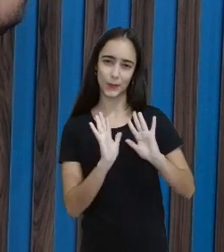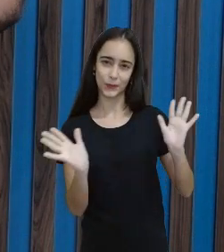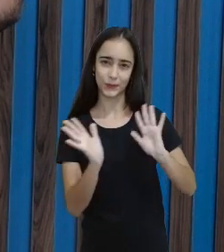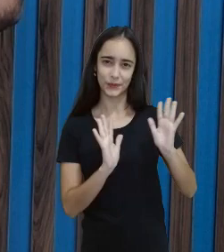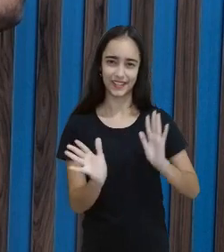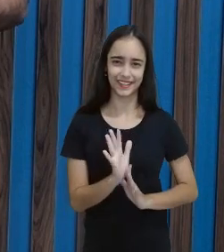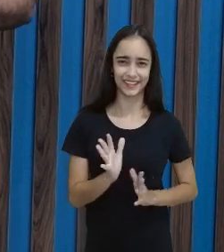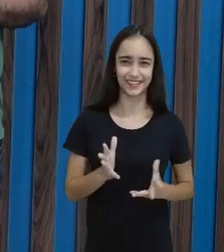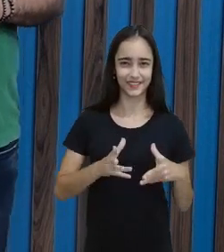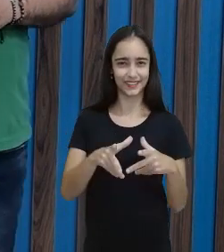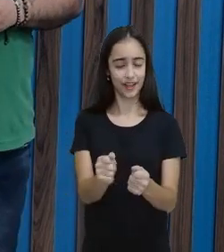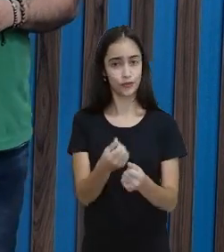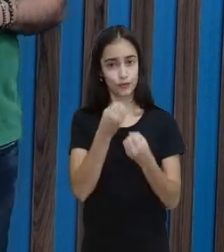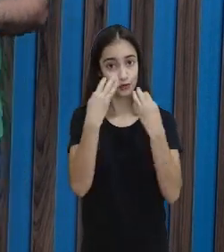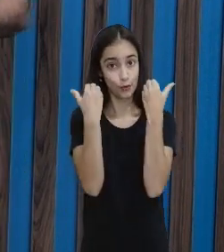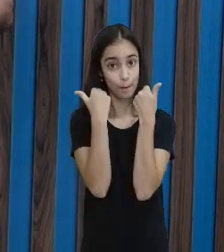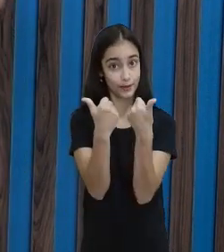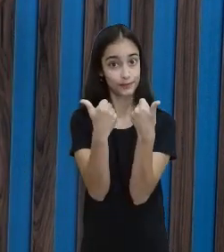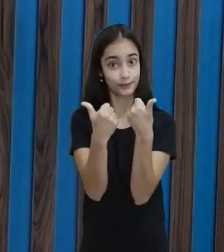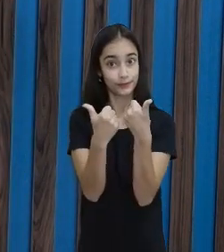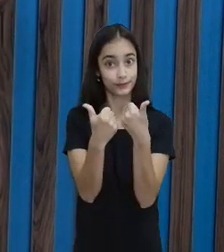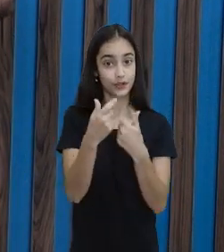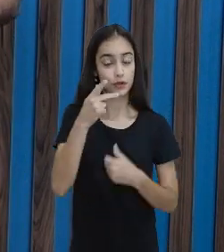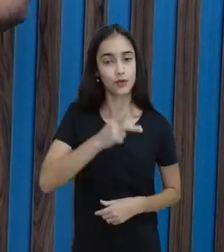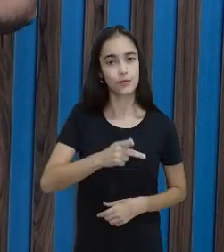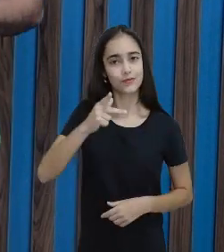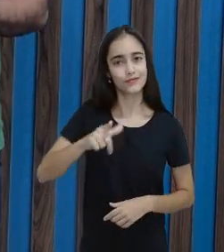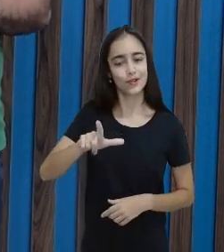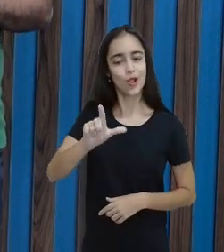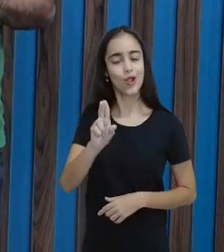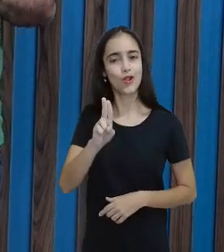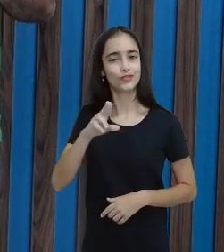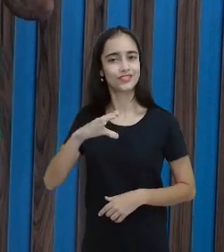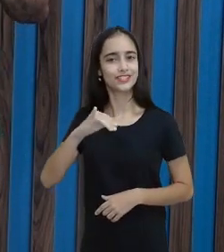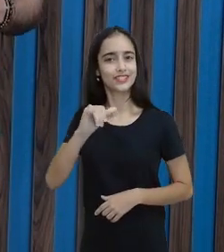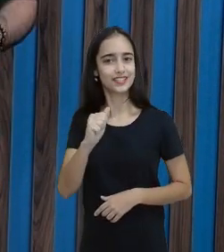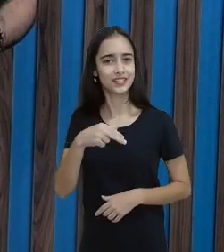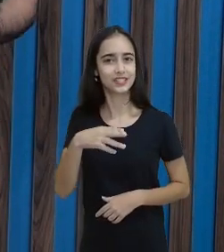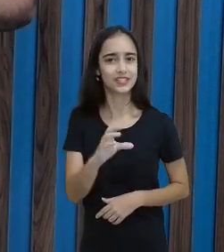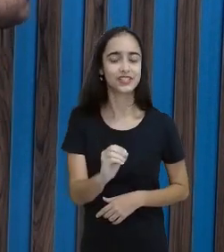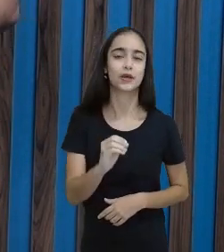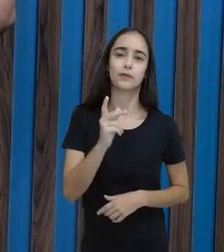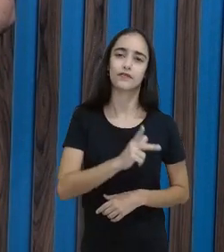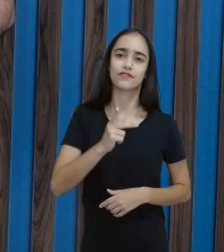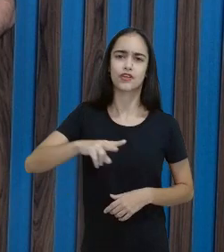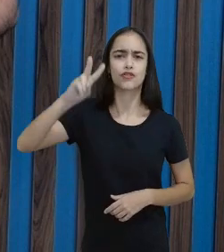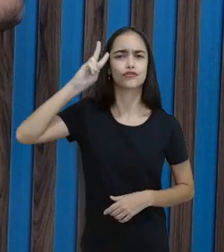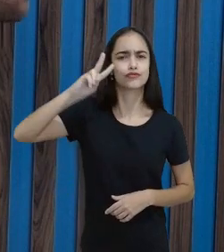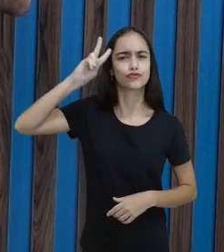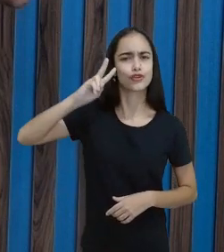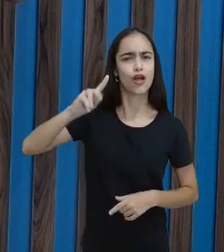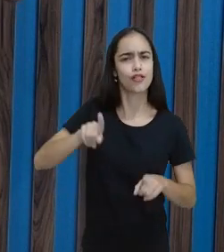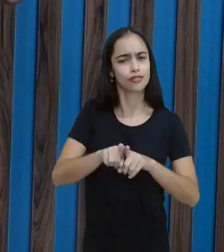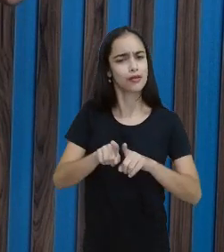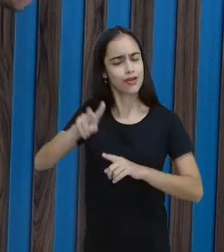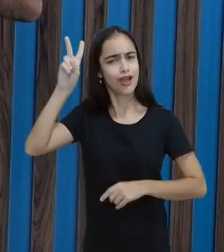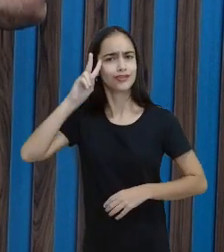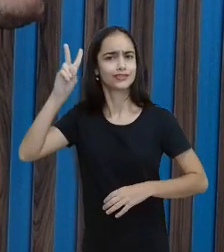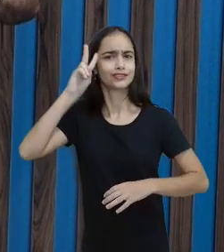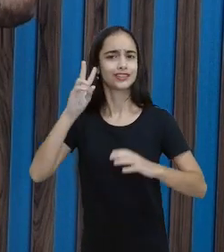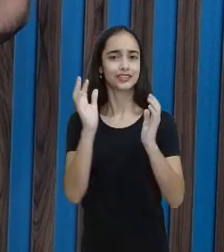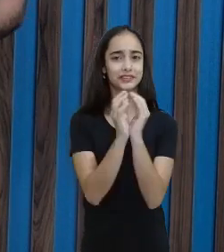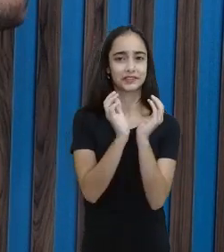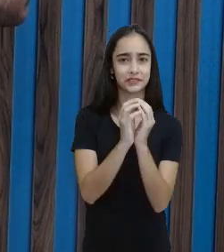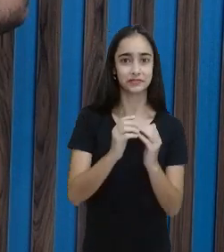Olá pessoal, tudo bom com vocês? Eu sou o professor Luciano Júnior, professor de História do Recife, e nós vamos